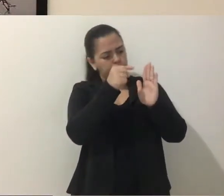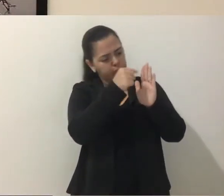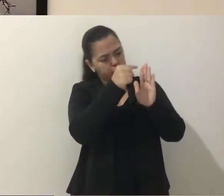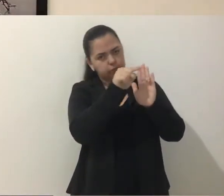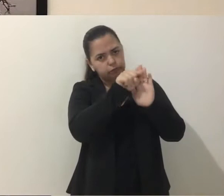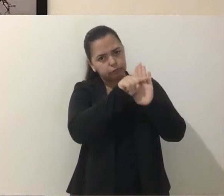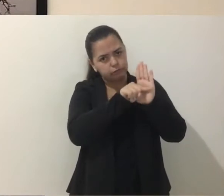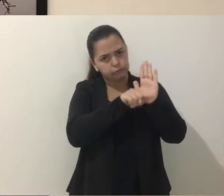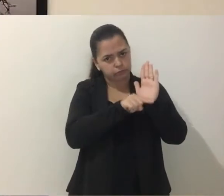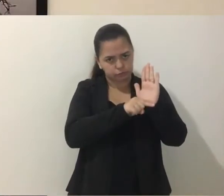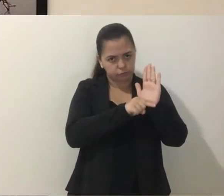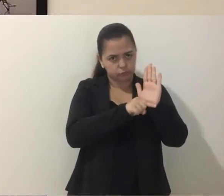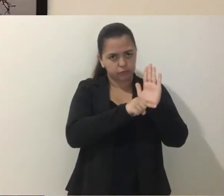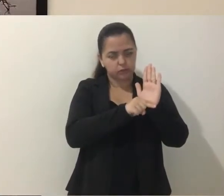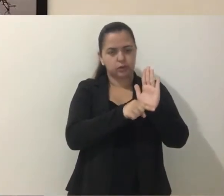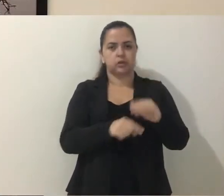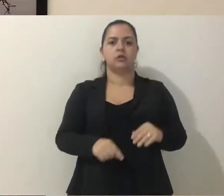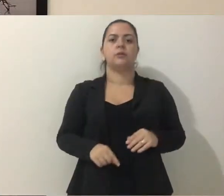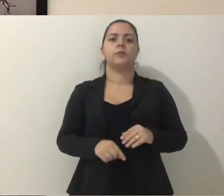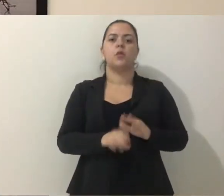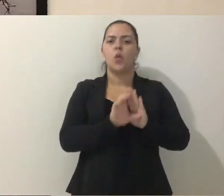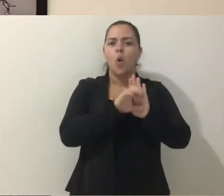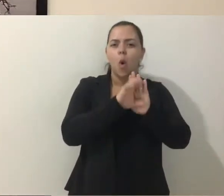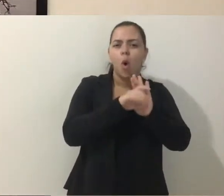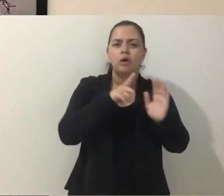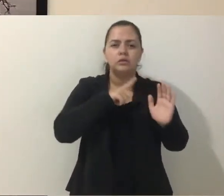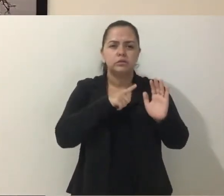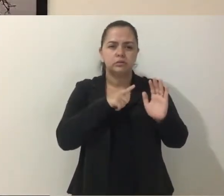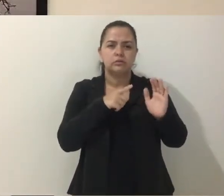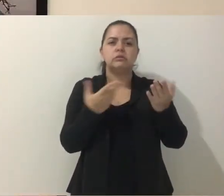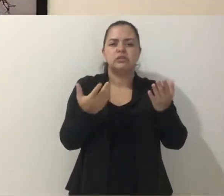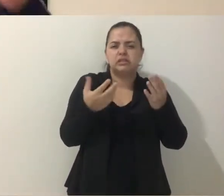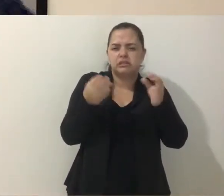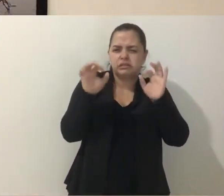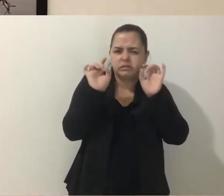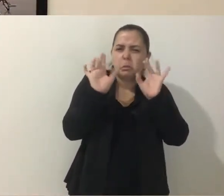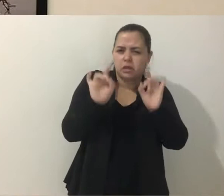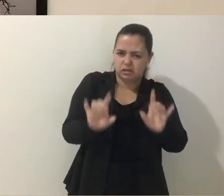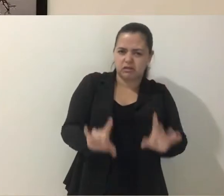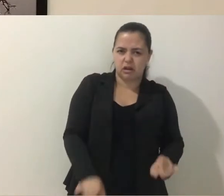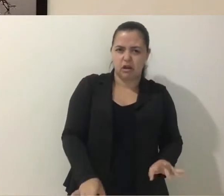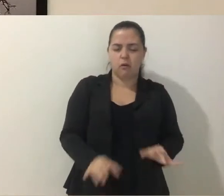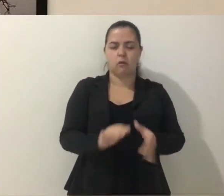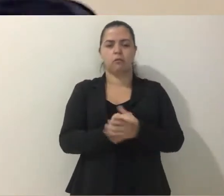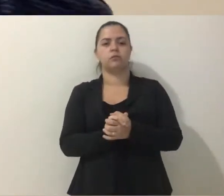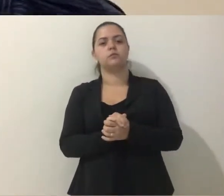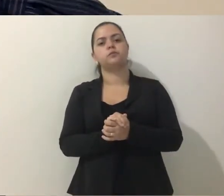dos judeus. Existe um tratado inteiro especificamente falando sobre a questão de juramentos,